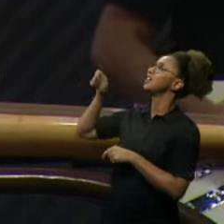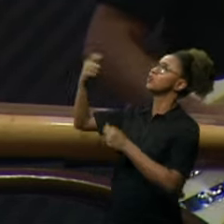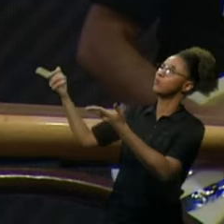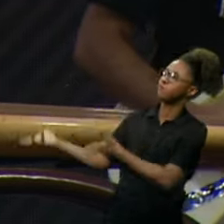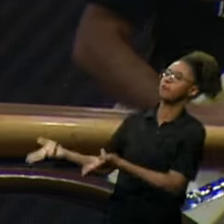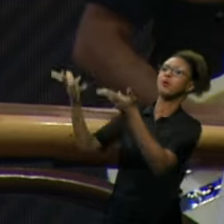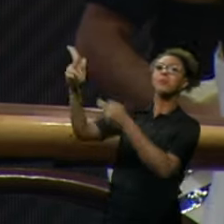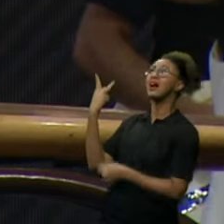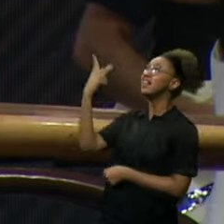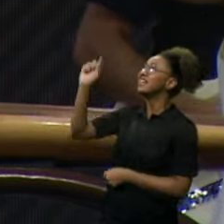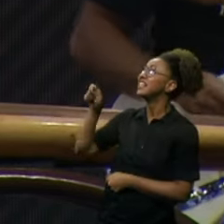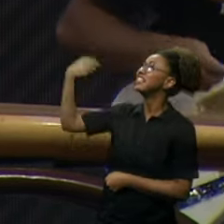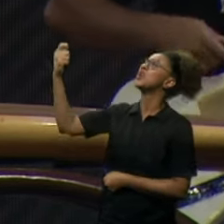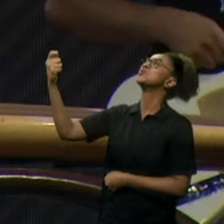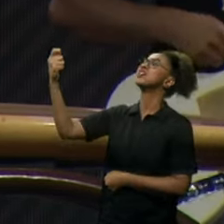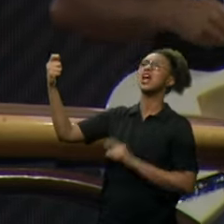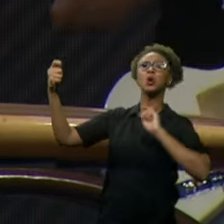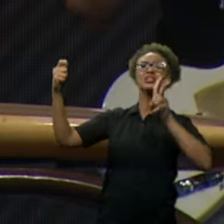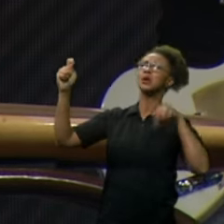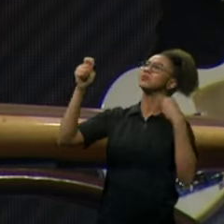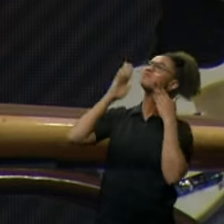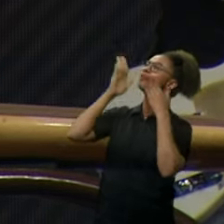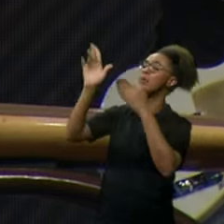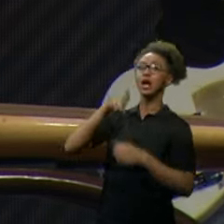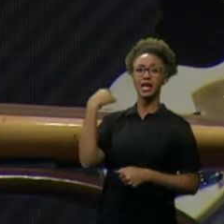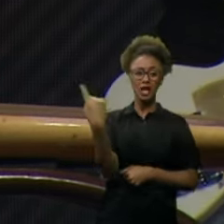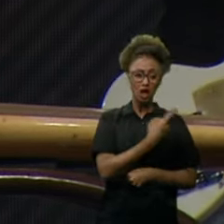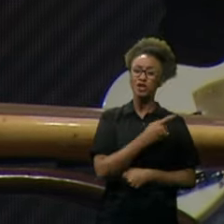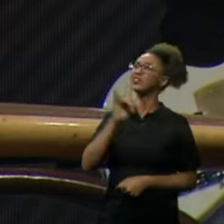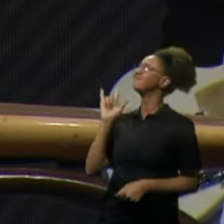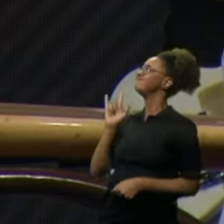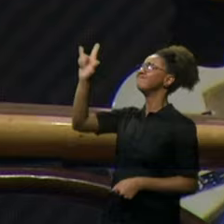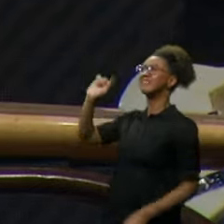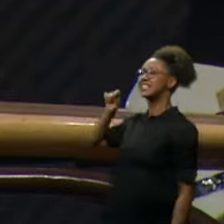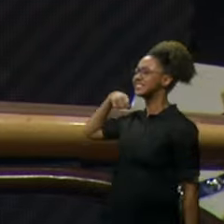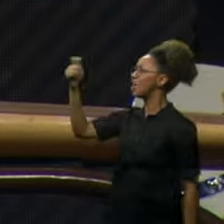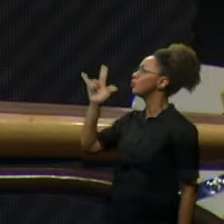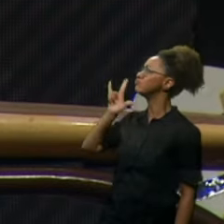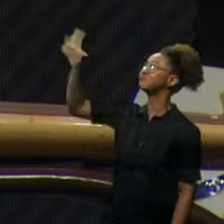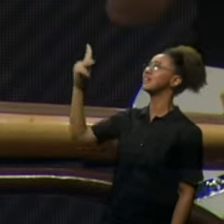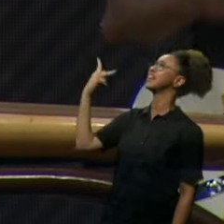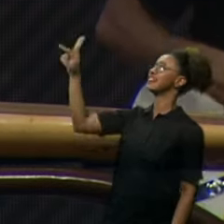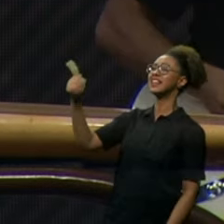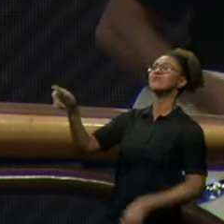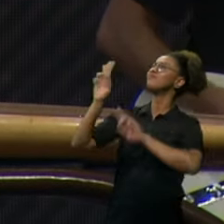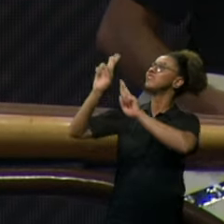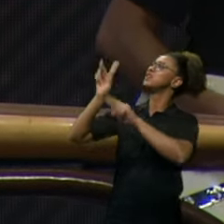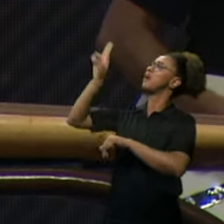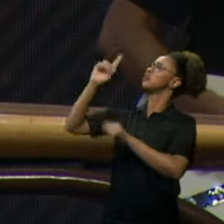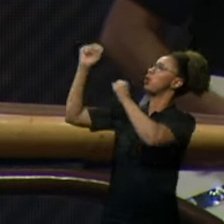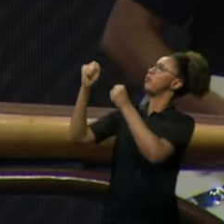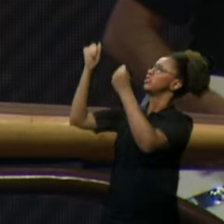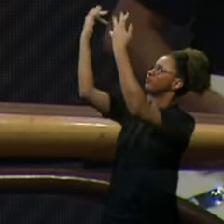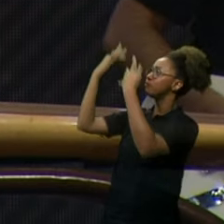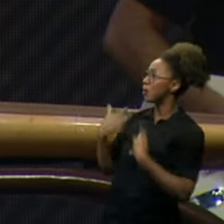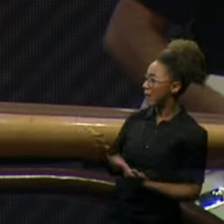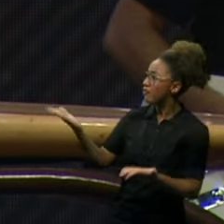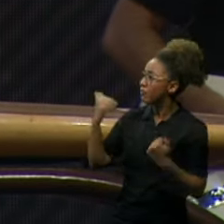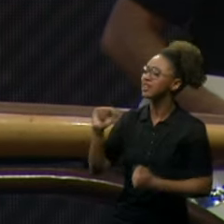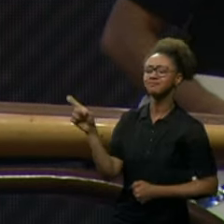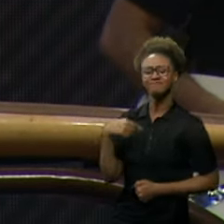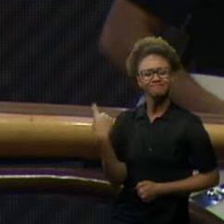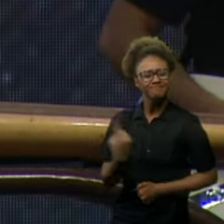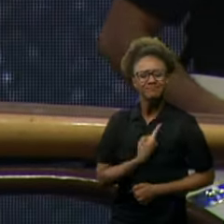que o teu nome dessa em supremo o Pai Nosso como geração que ama o teu nome que espera manifestação no teu poder nessa da